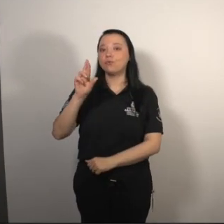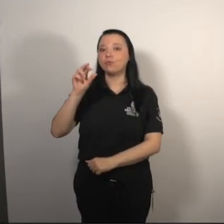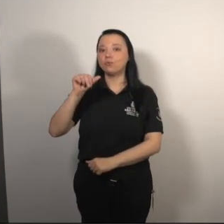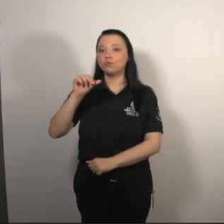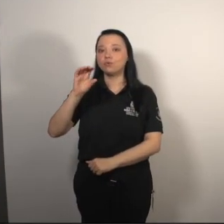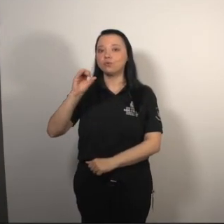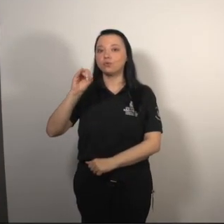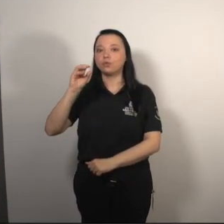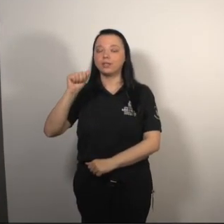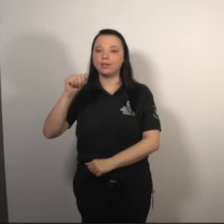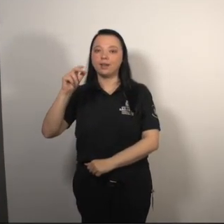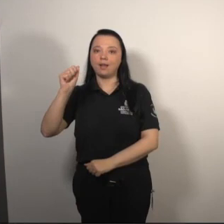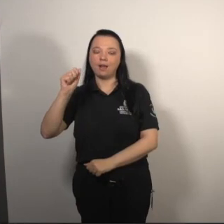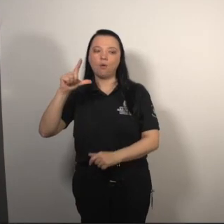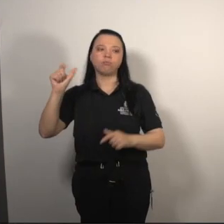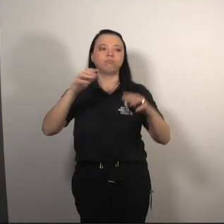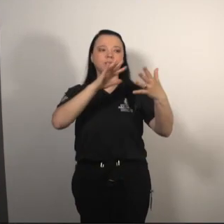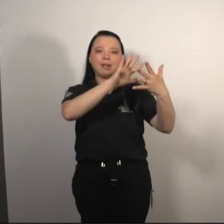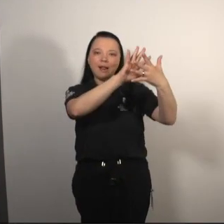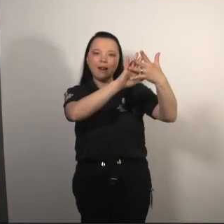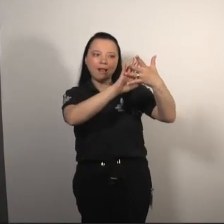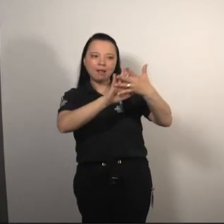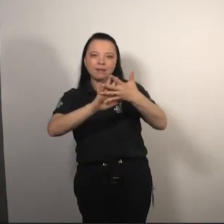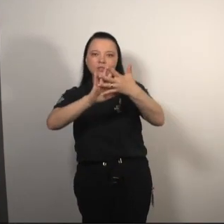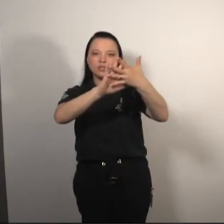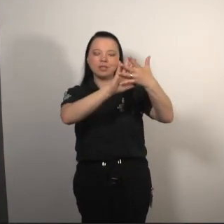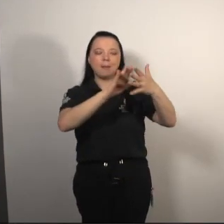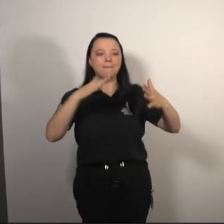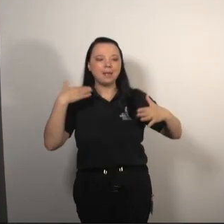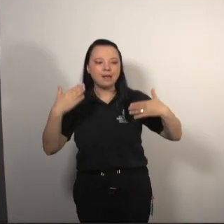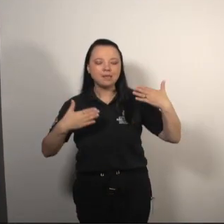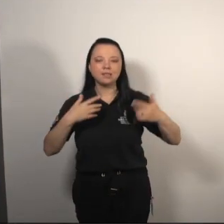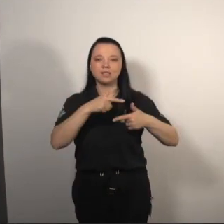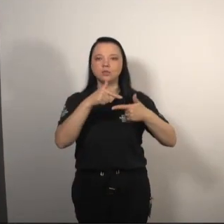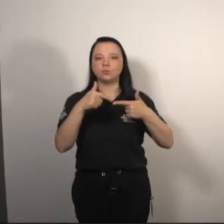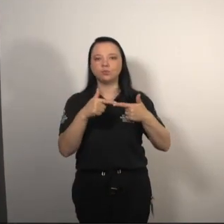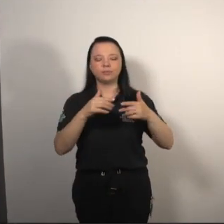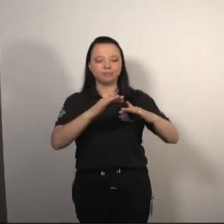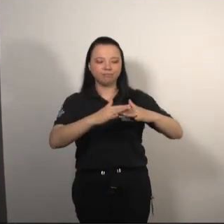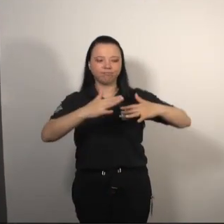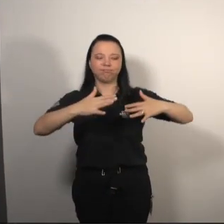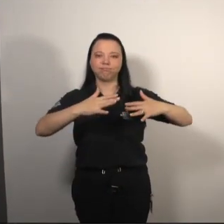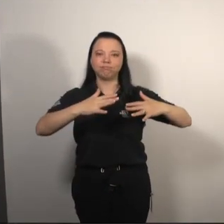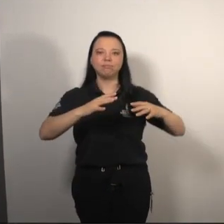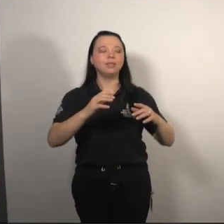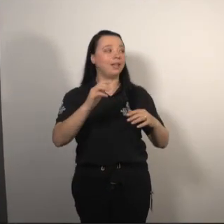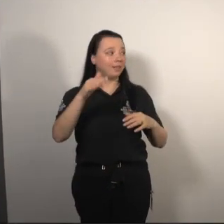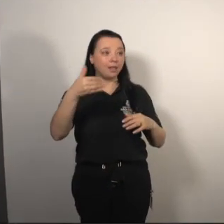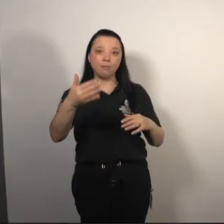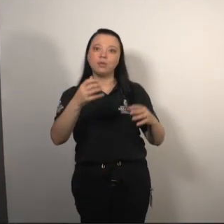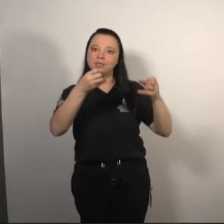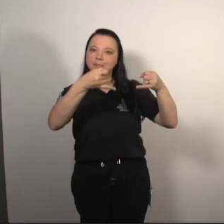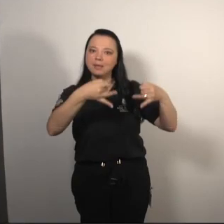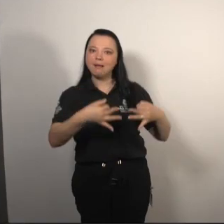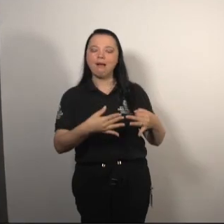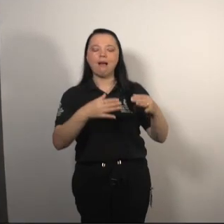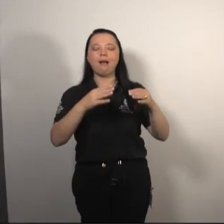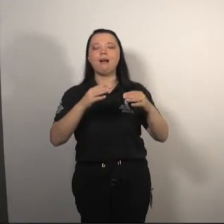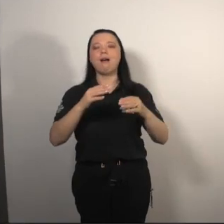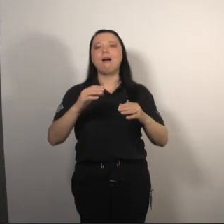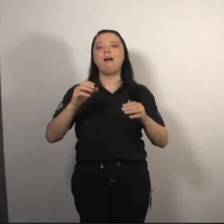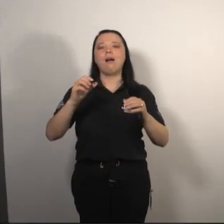mais a questão de gradis, de passeio, de pavimento, de junta de dilatação, daí o Taca vai explicar um pouquinho, aparelhos de